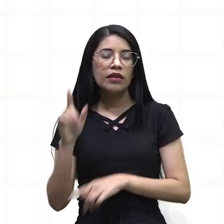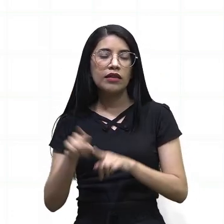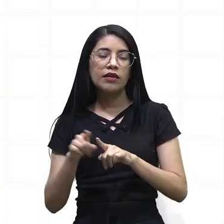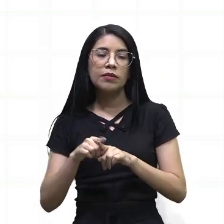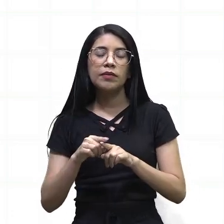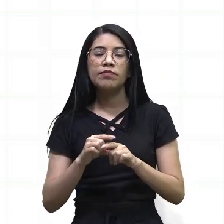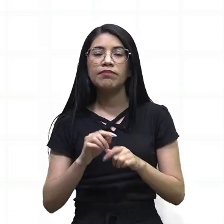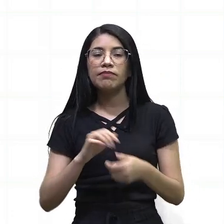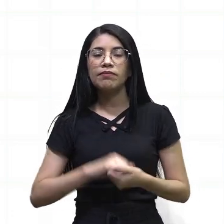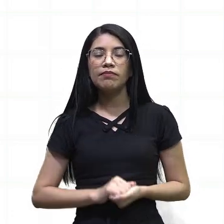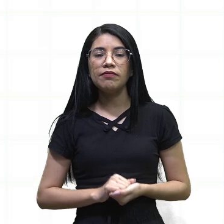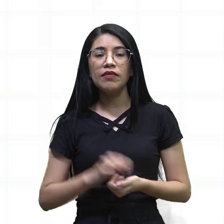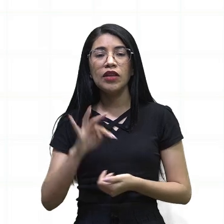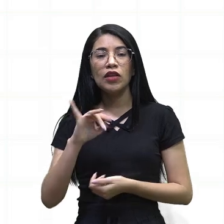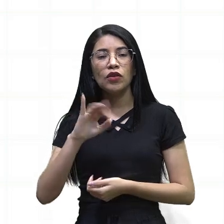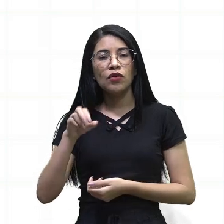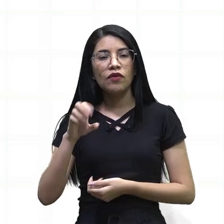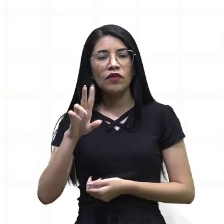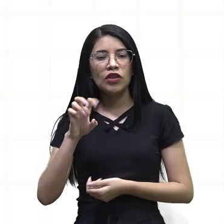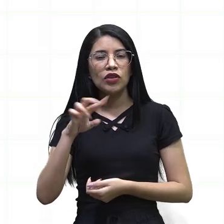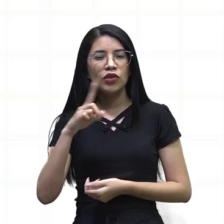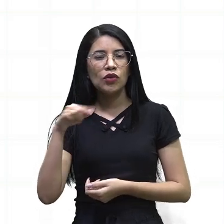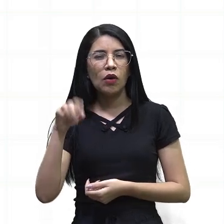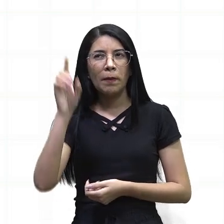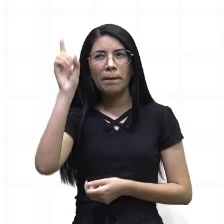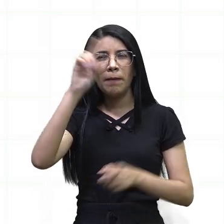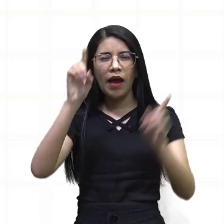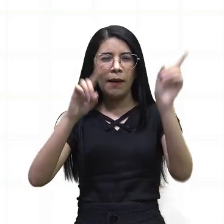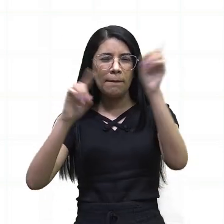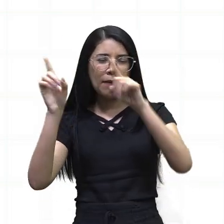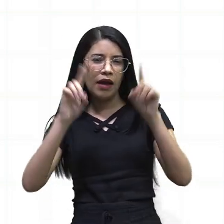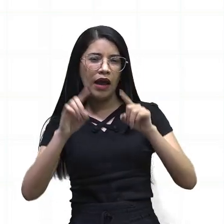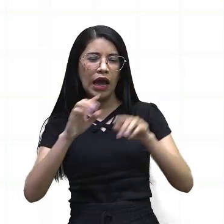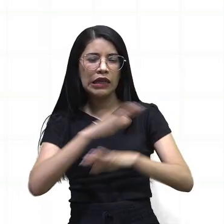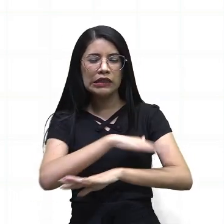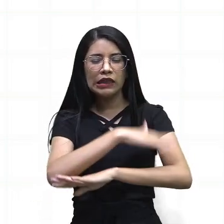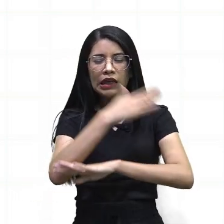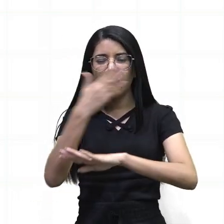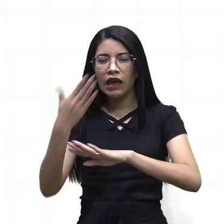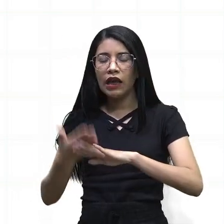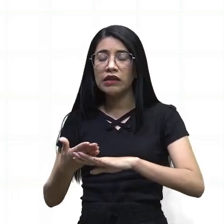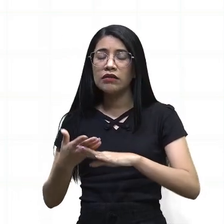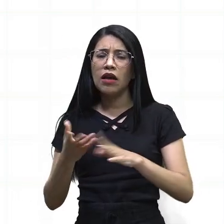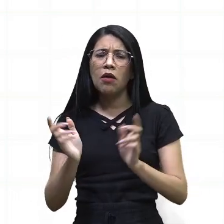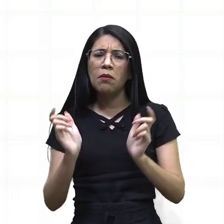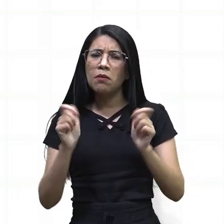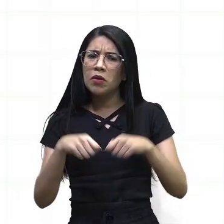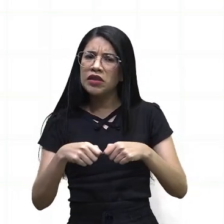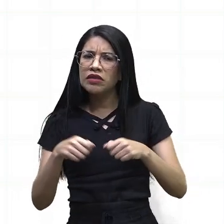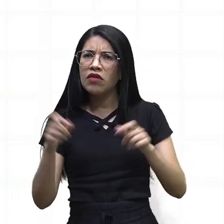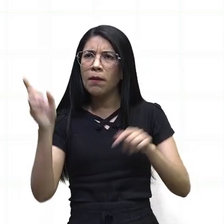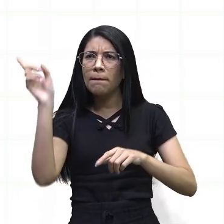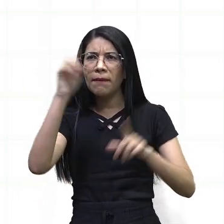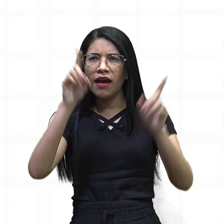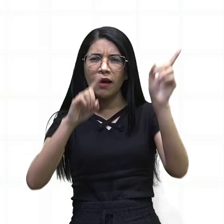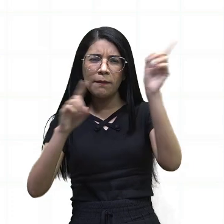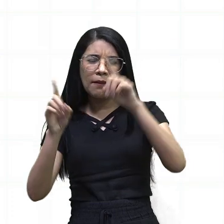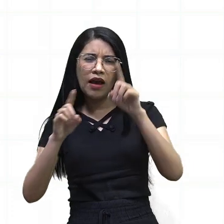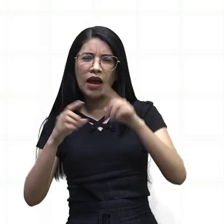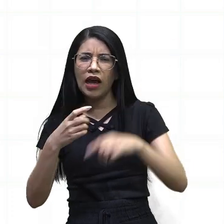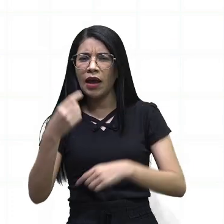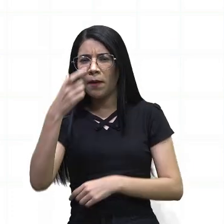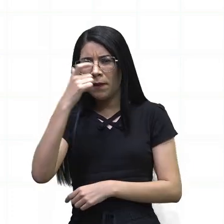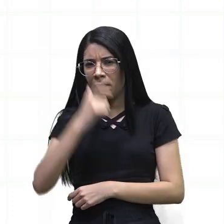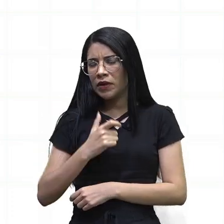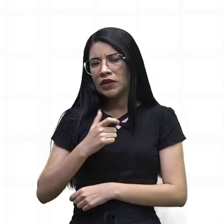lá. Trovejou a tarde inteira. Tem como eu trovejar? Não. Então,